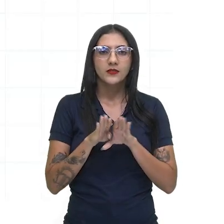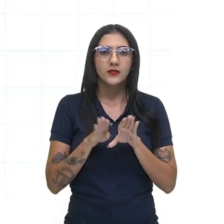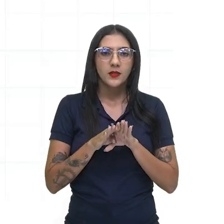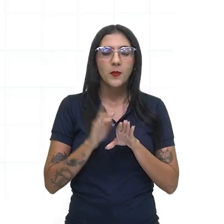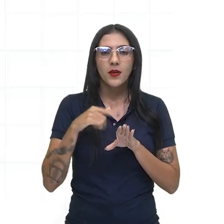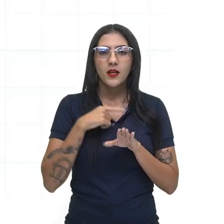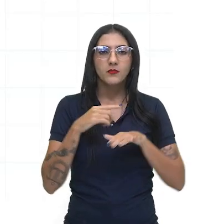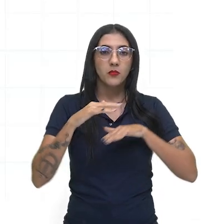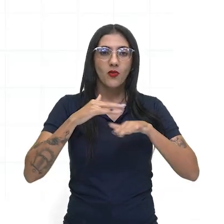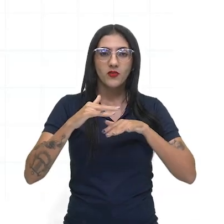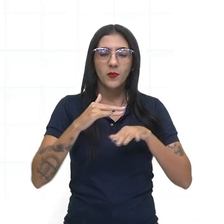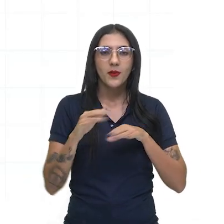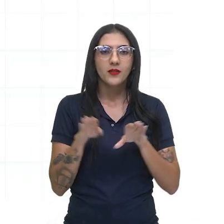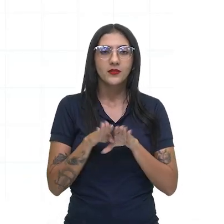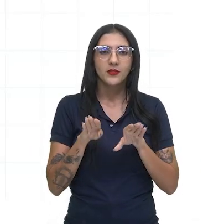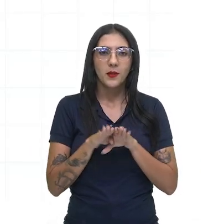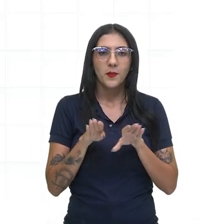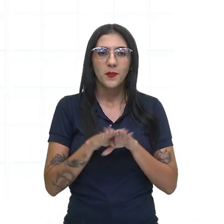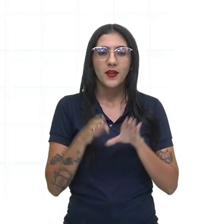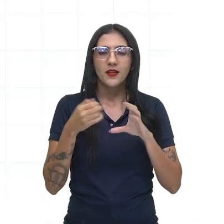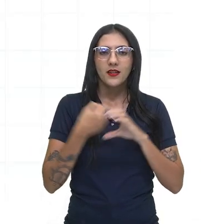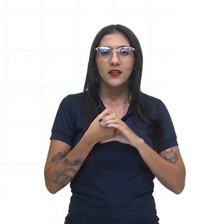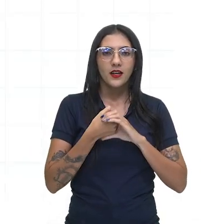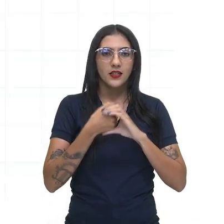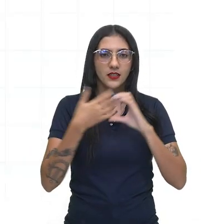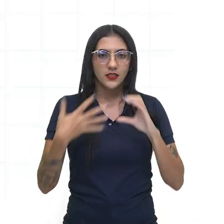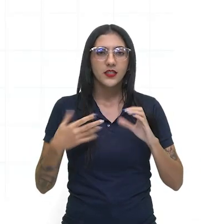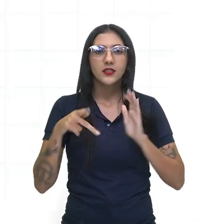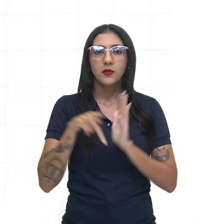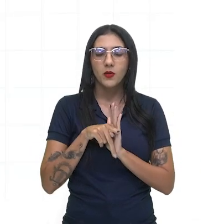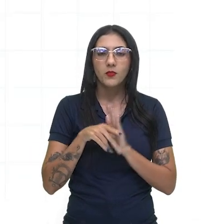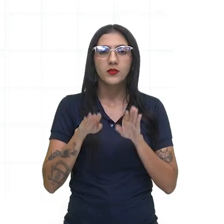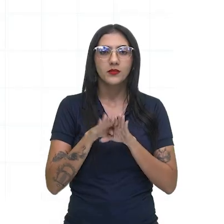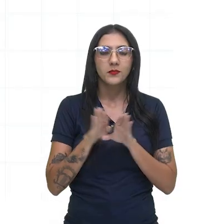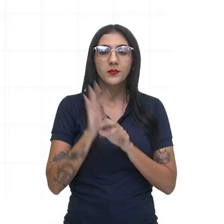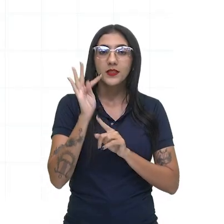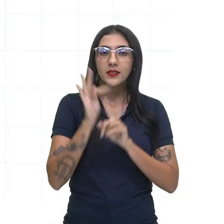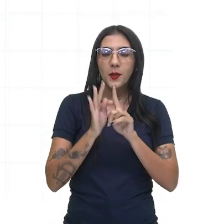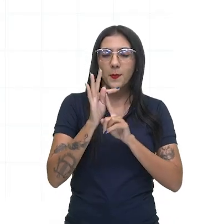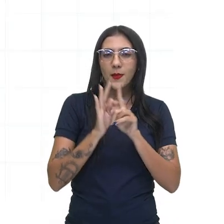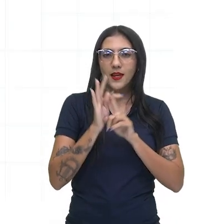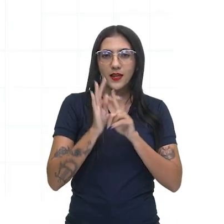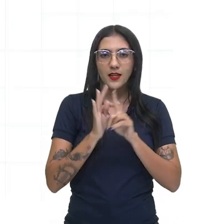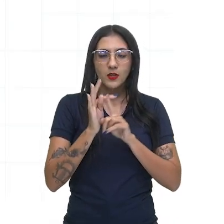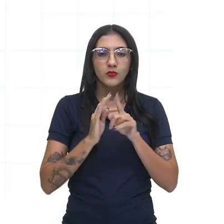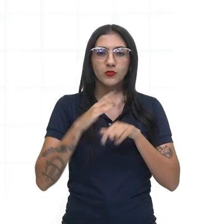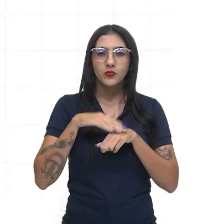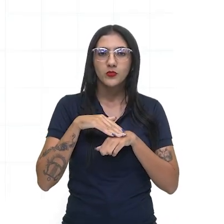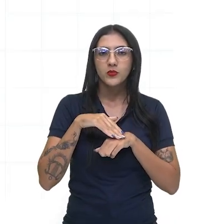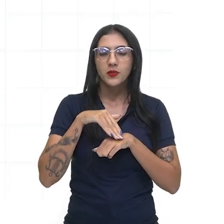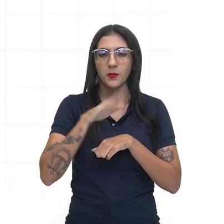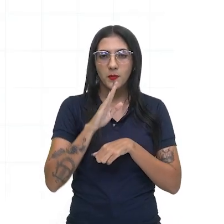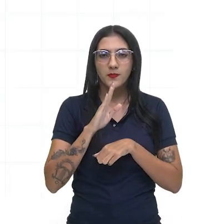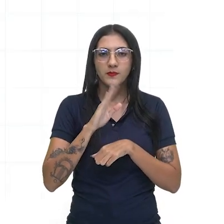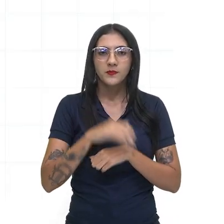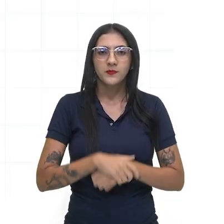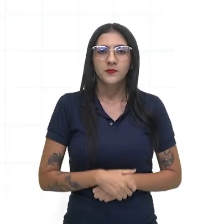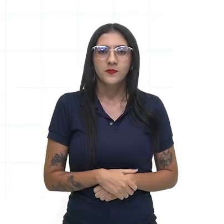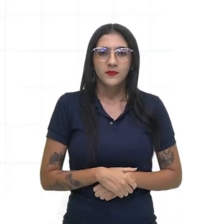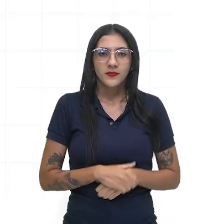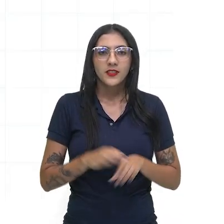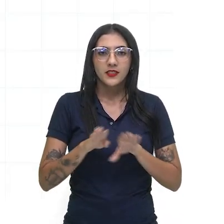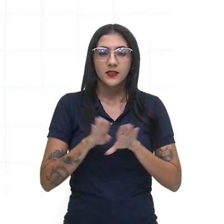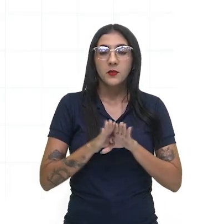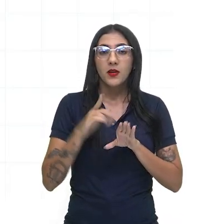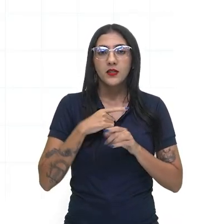de agitação, né? Então, quanto maior a temperatura, mais agitada, observem aí,